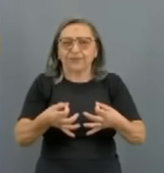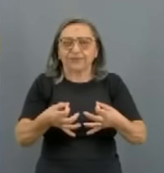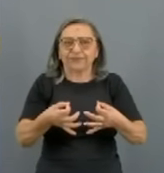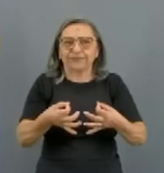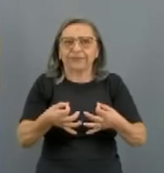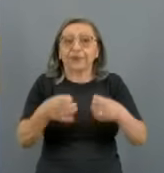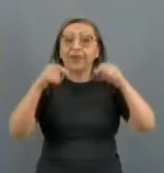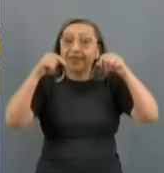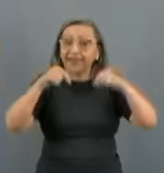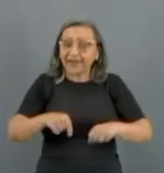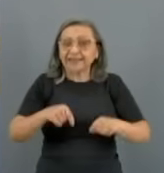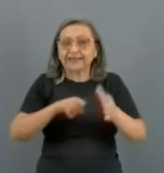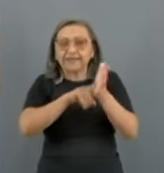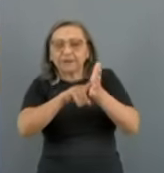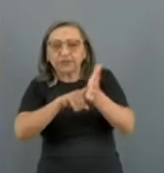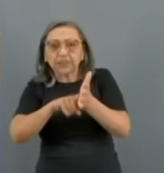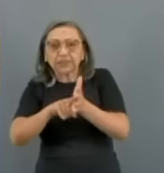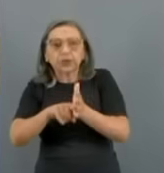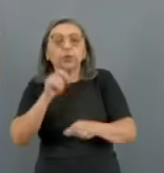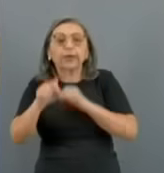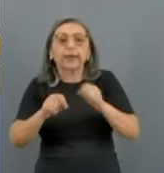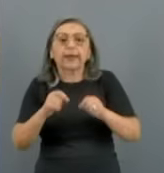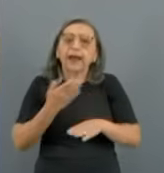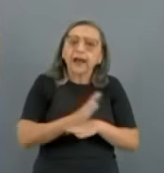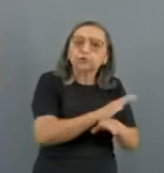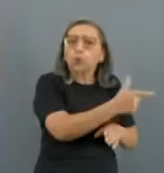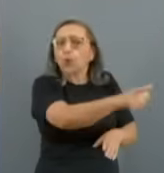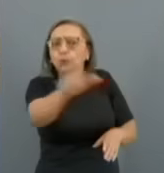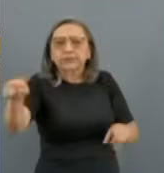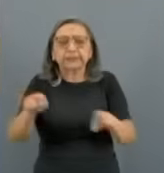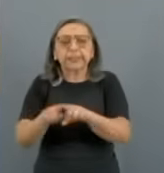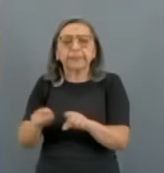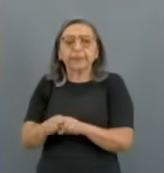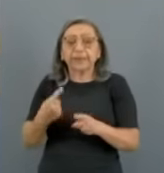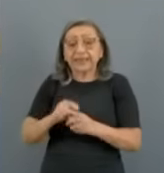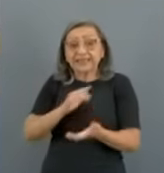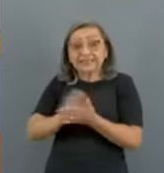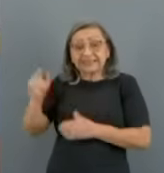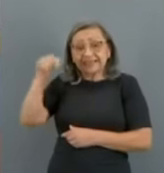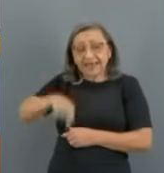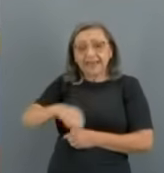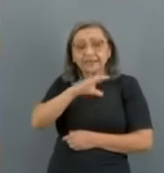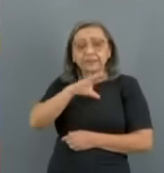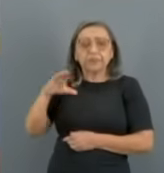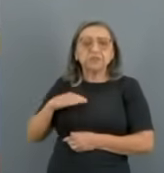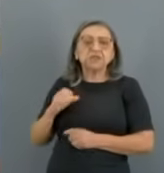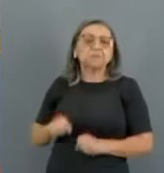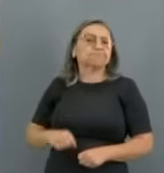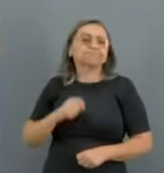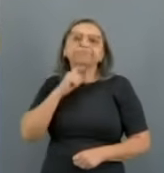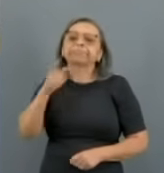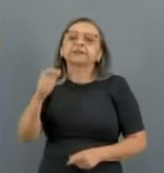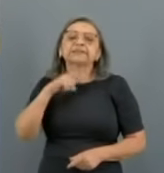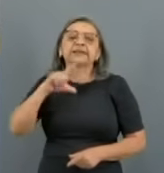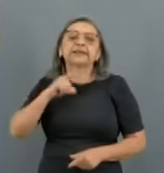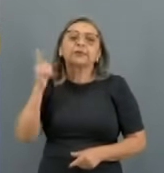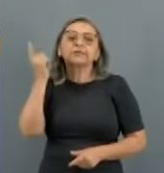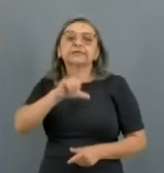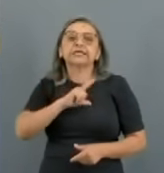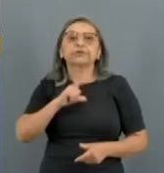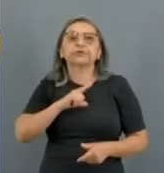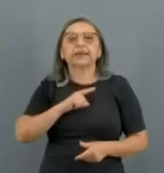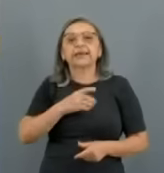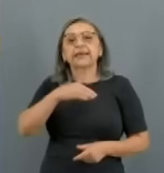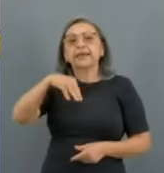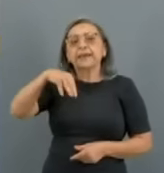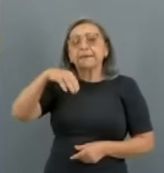Essa investigação ajudou as outras investigações. Sem o trabalho da CPMI, eu duvido se teria tido delação de Mauro